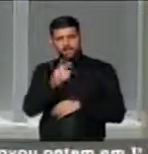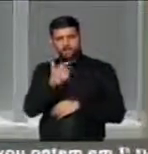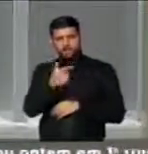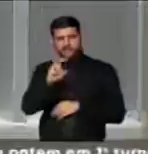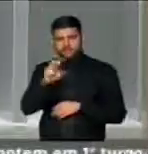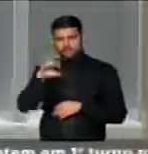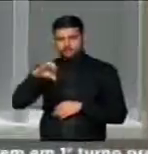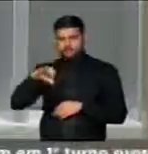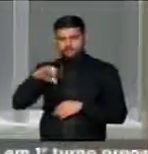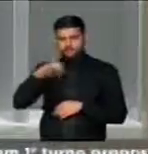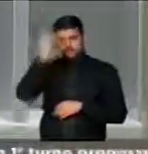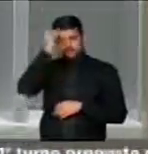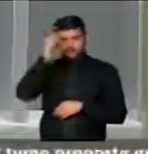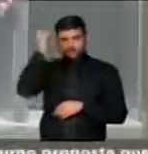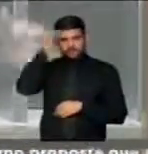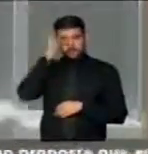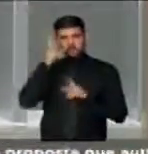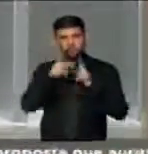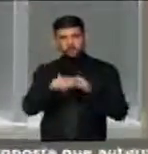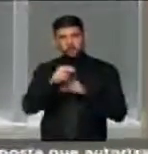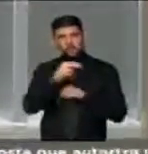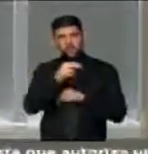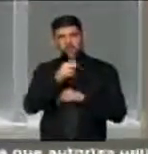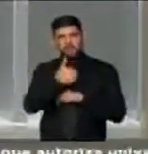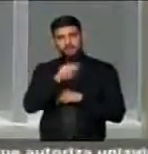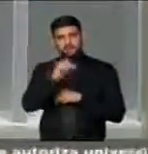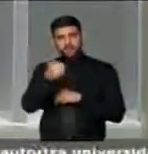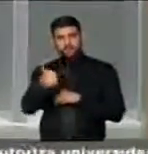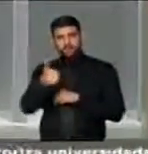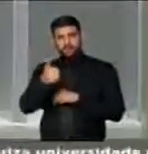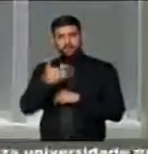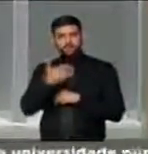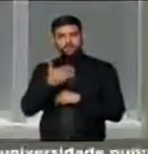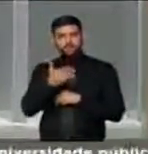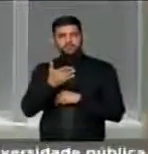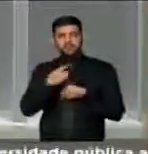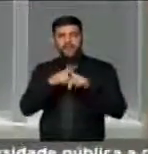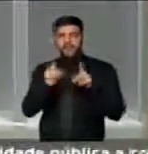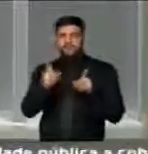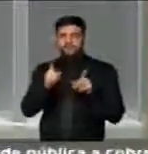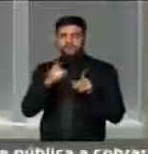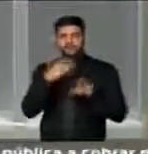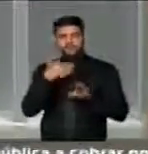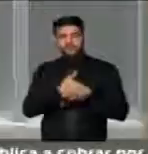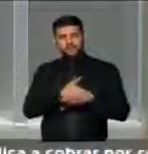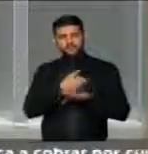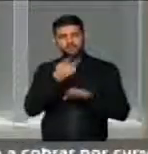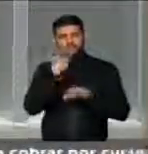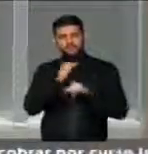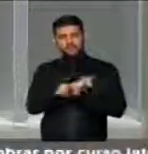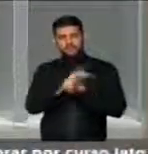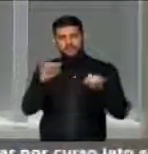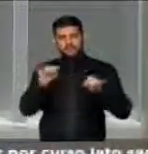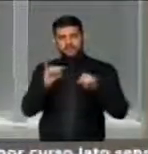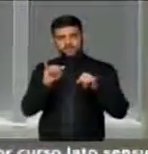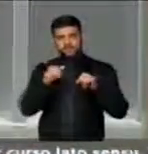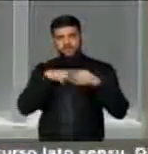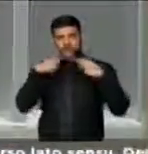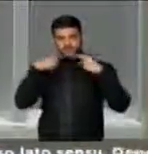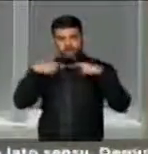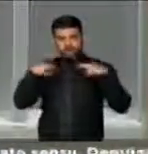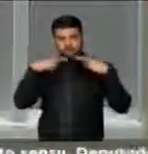BR-259 no Espírito Santo, como a 101, como a 262, mas eu venho aqui fazer um relato de um